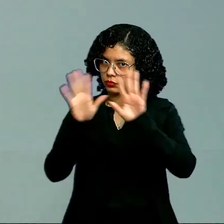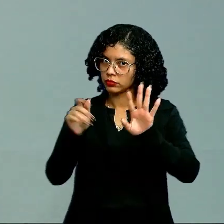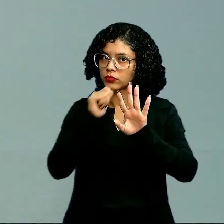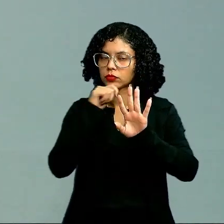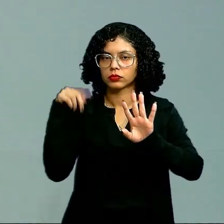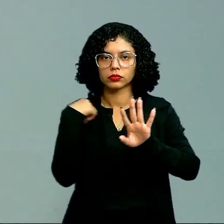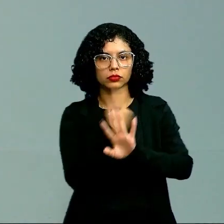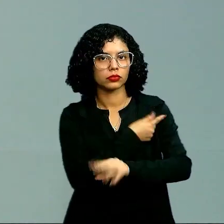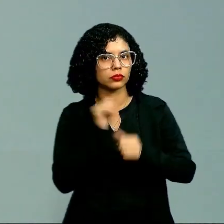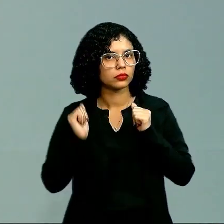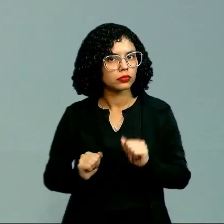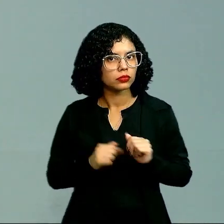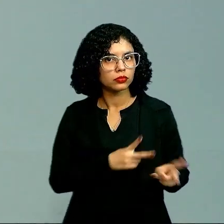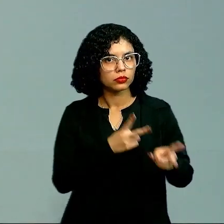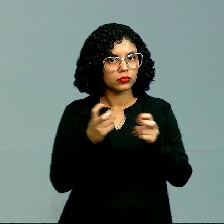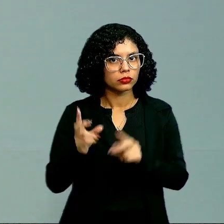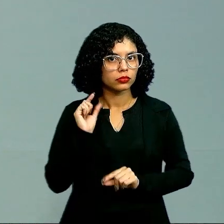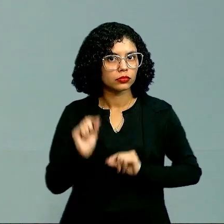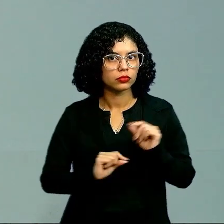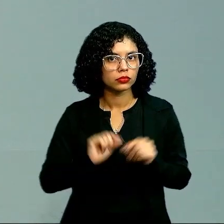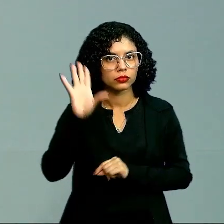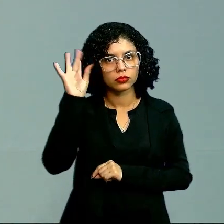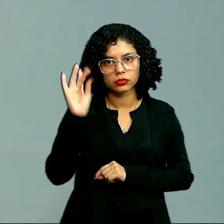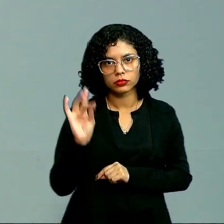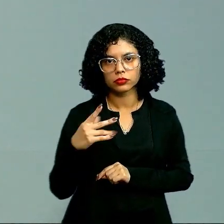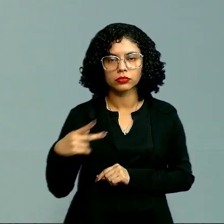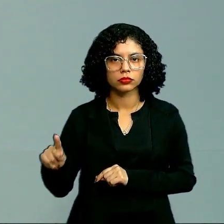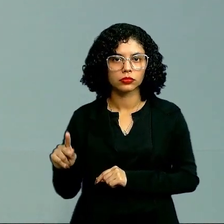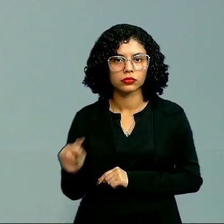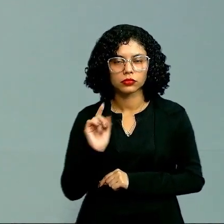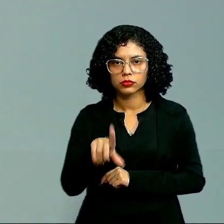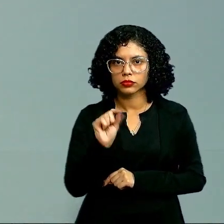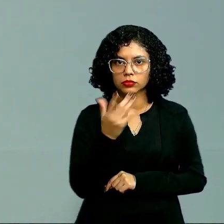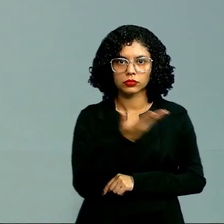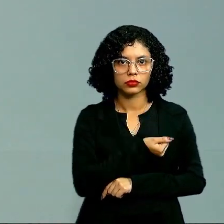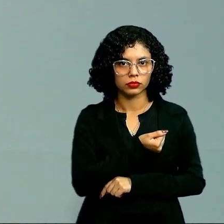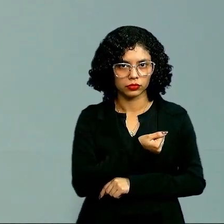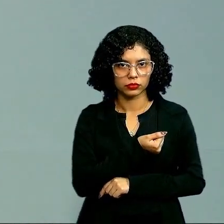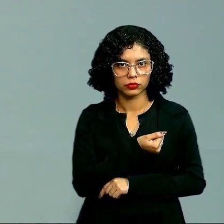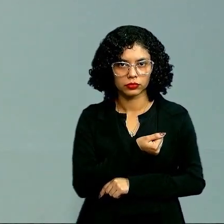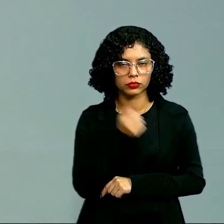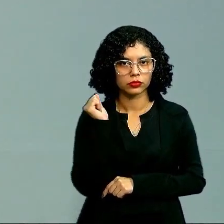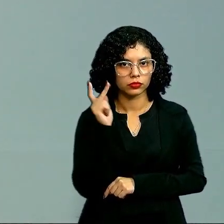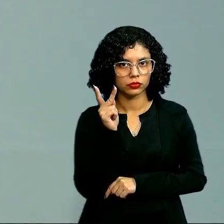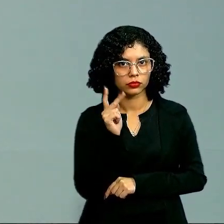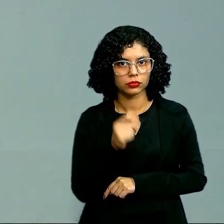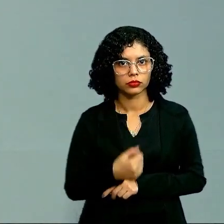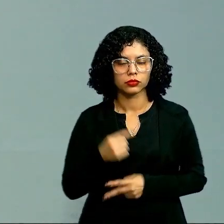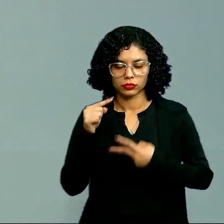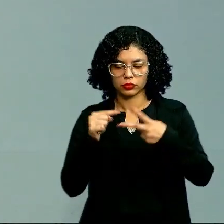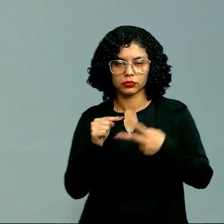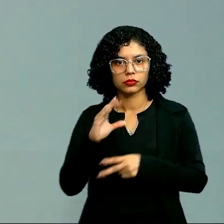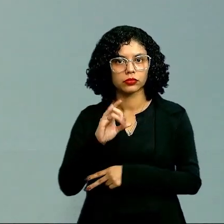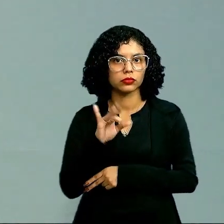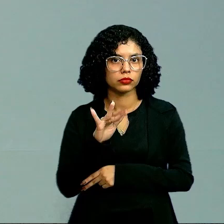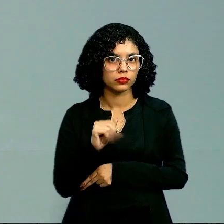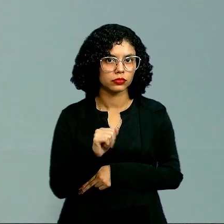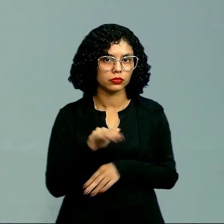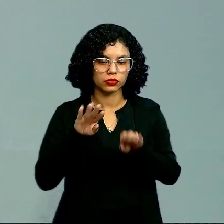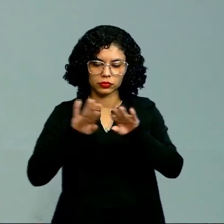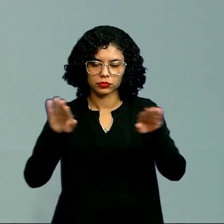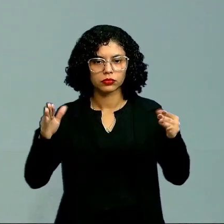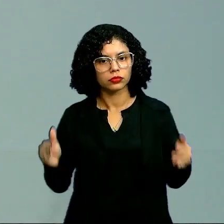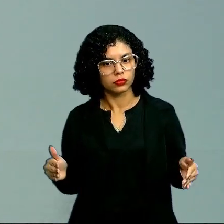a gente pode observar que cada um deles escolheu uma numeração, tá? Entre as bolas que estavam na